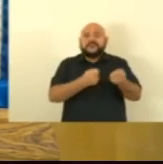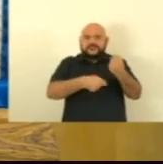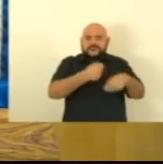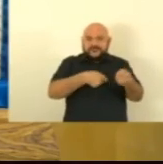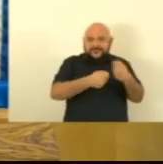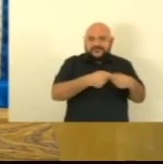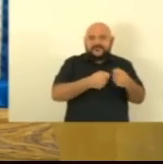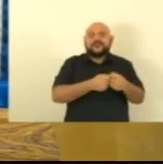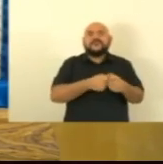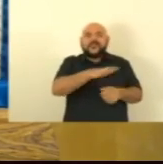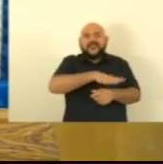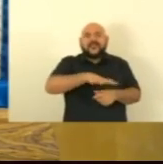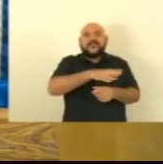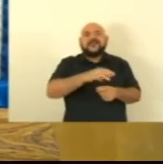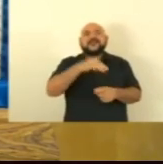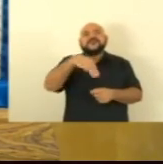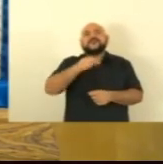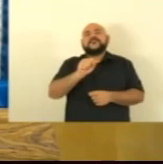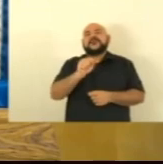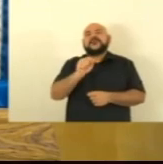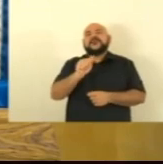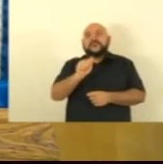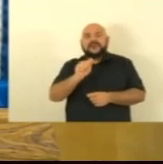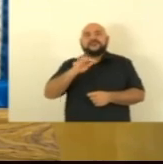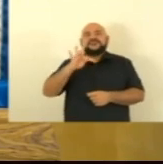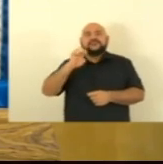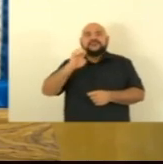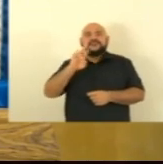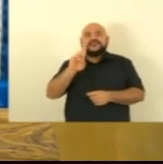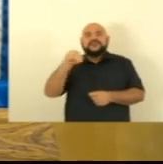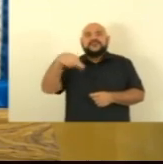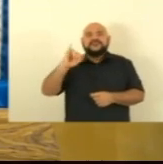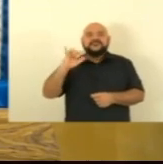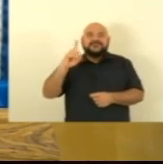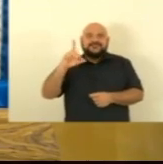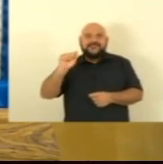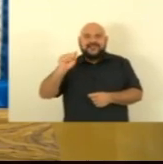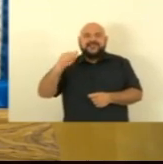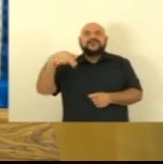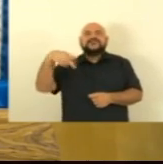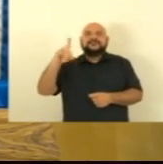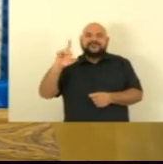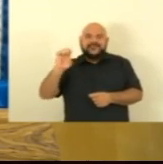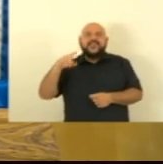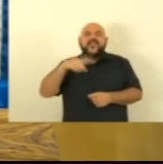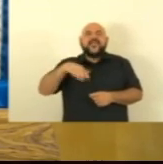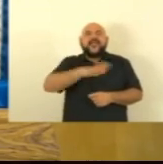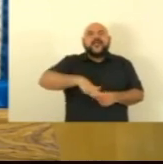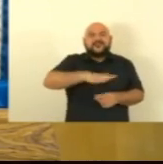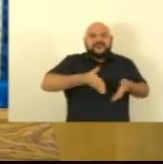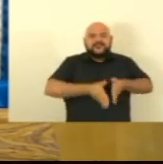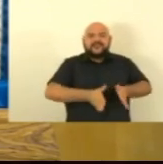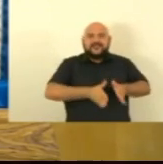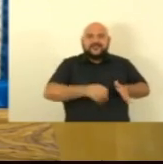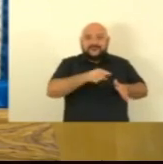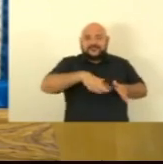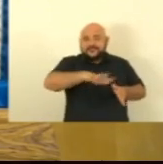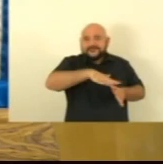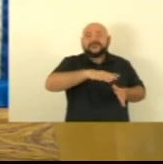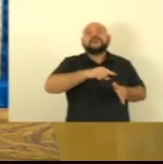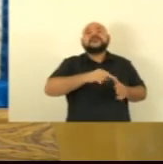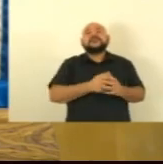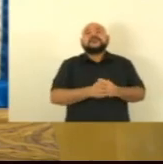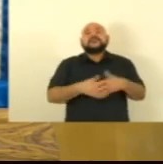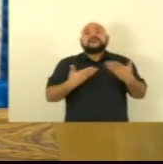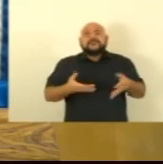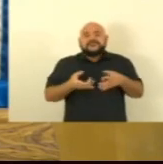maternidade, tiveram inclusive que abandonar o hospital, deixando a comunidade regional